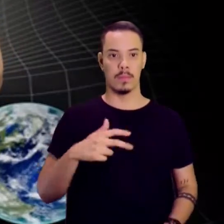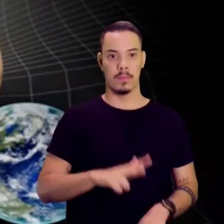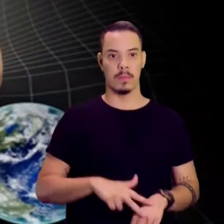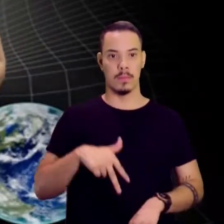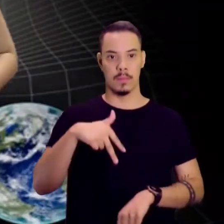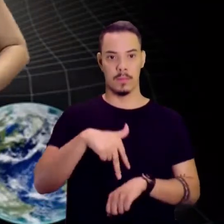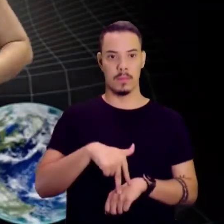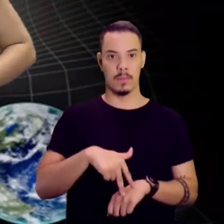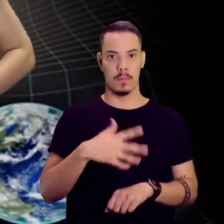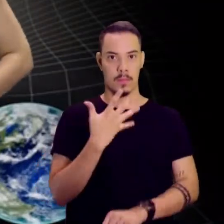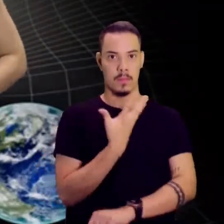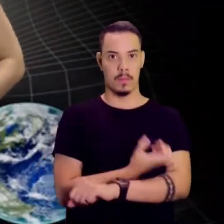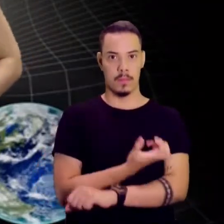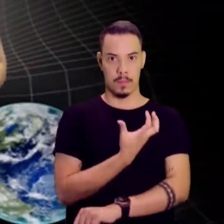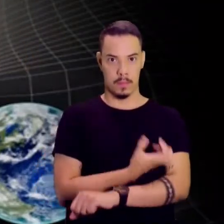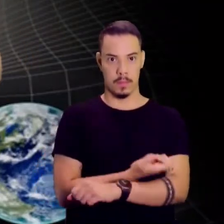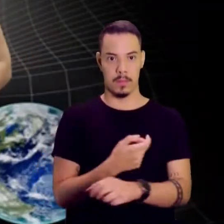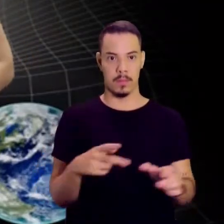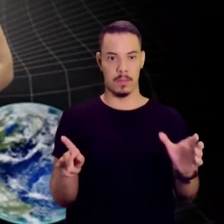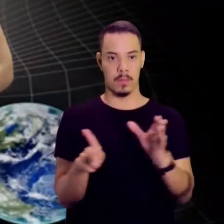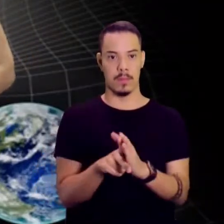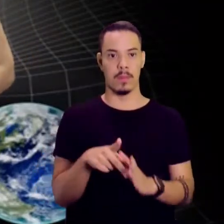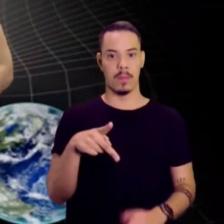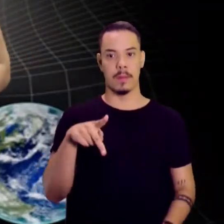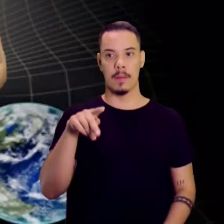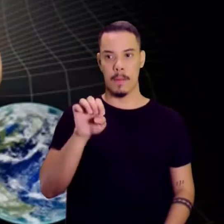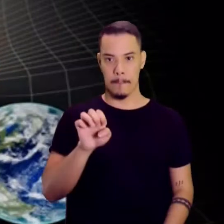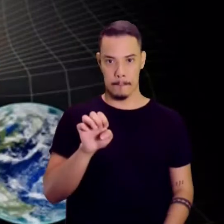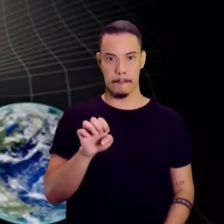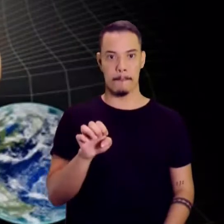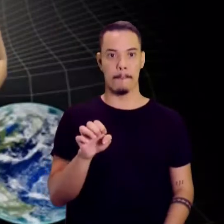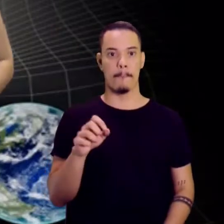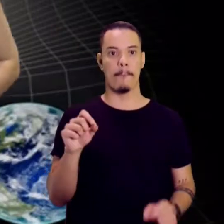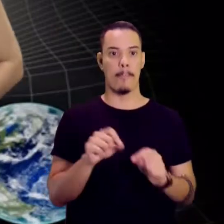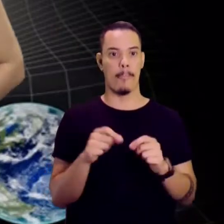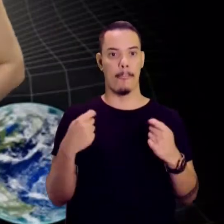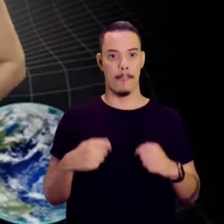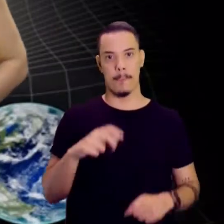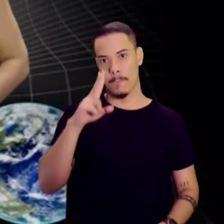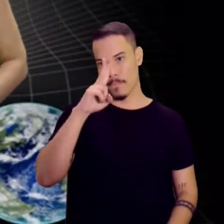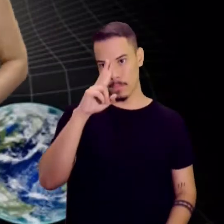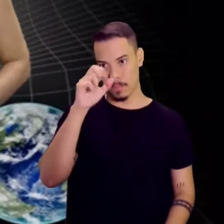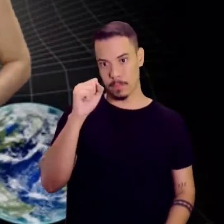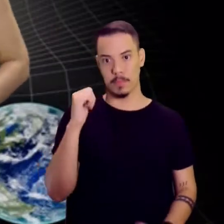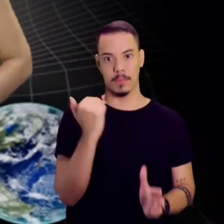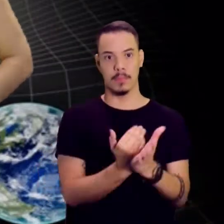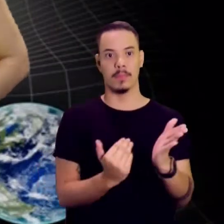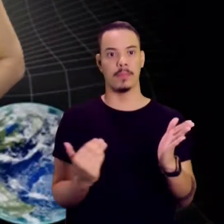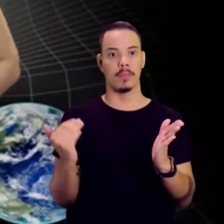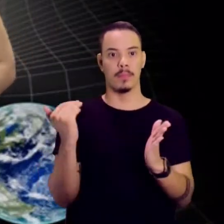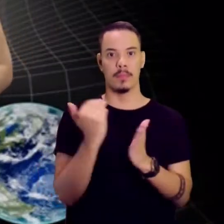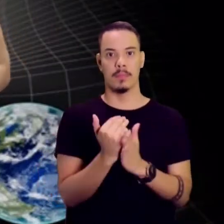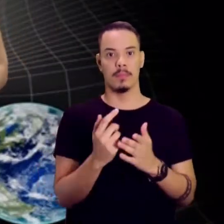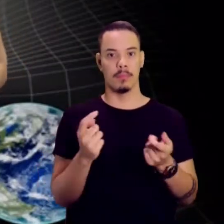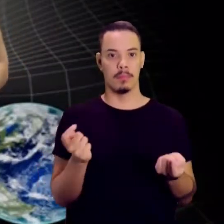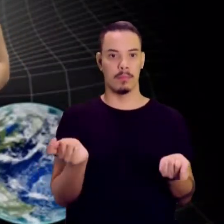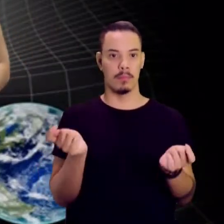com os músculos, claro, mas ele levantar o pé. Para caminhar, ele tem que fazer uma força nos músculos maior para